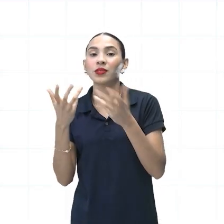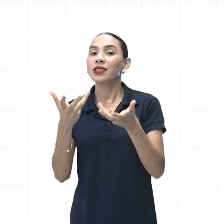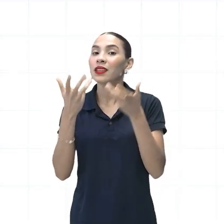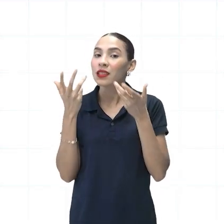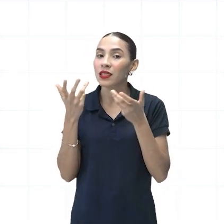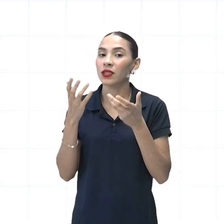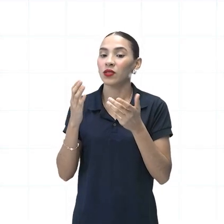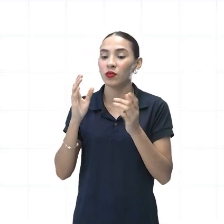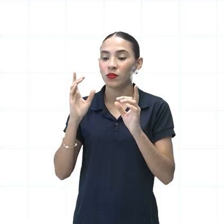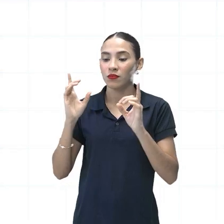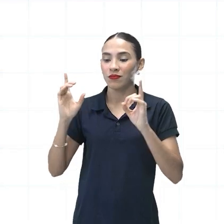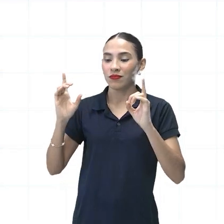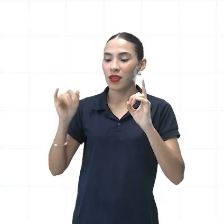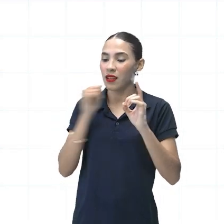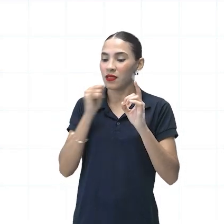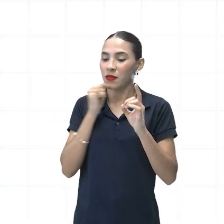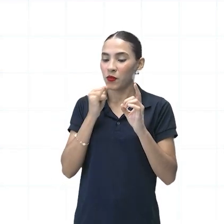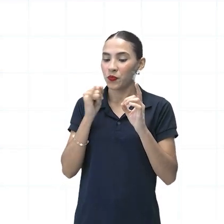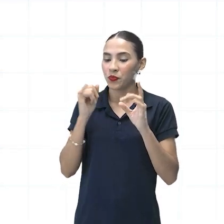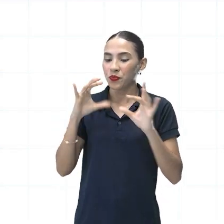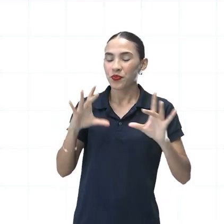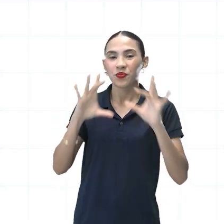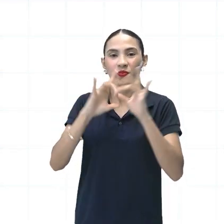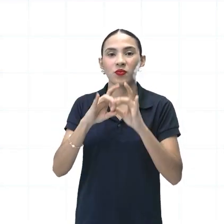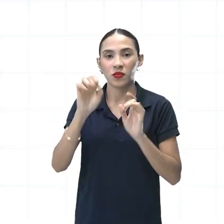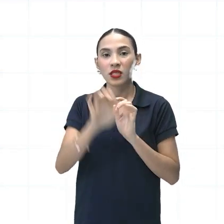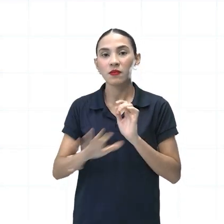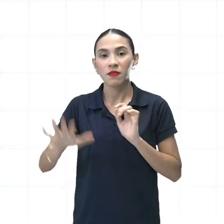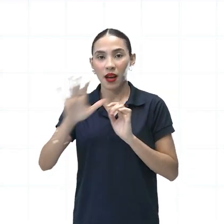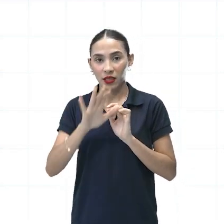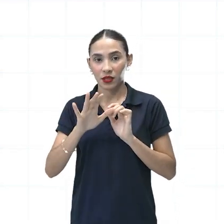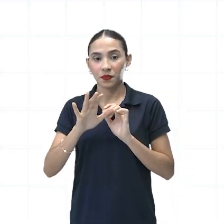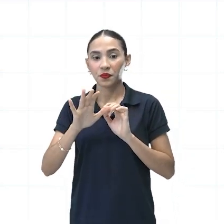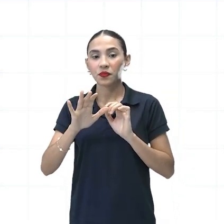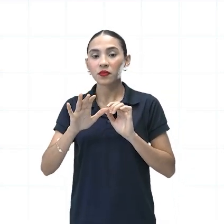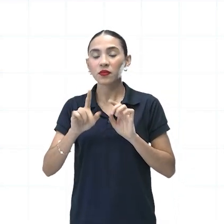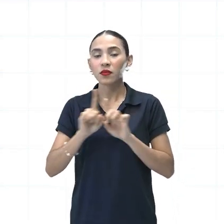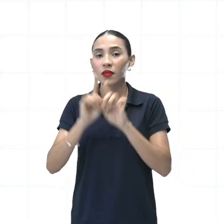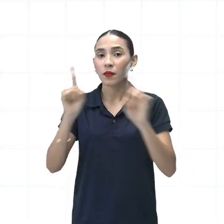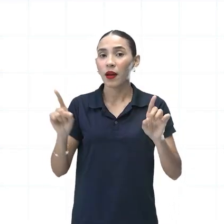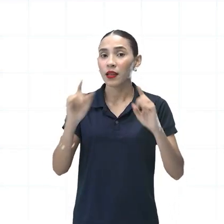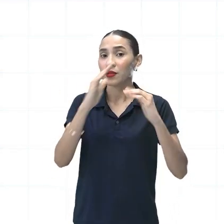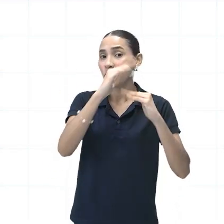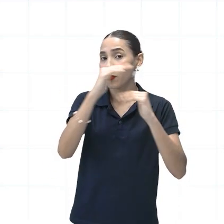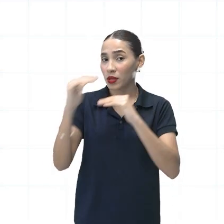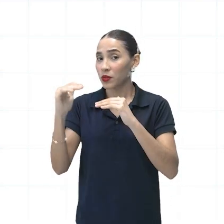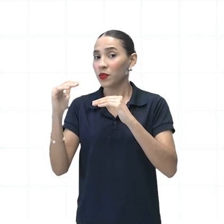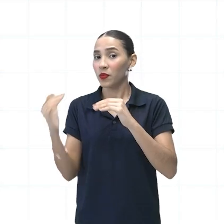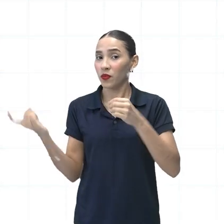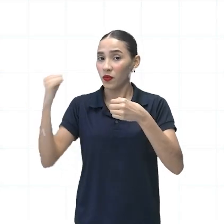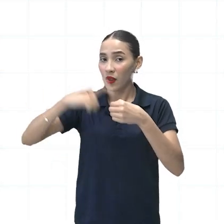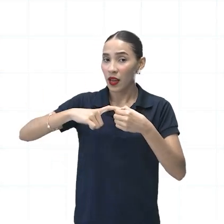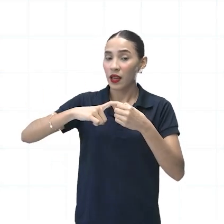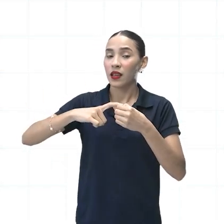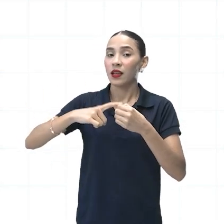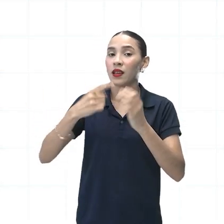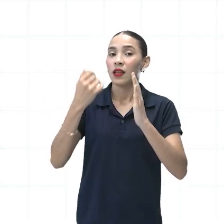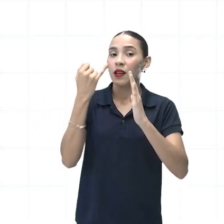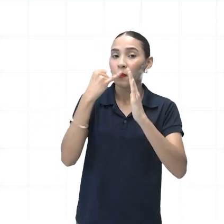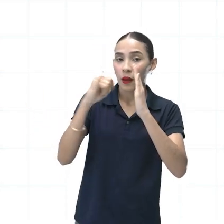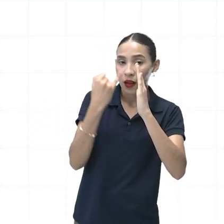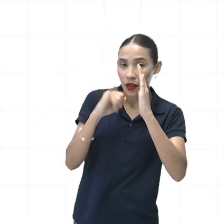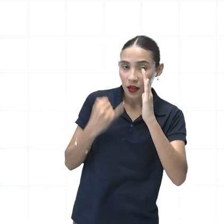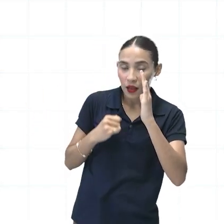queriam chegar o mais próximo possível da imagem. Vem o cubismo, o impressionismo, né,